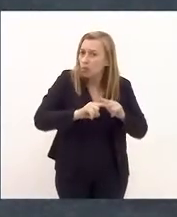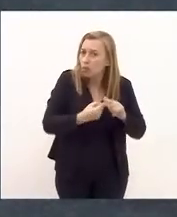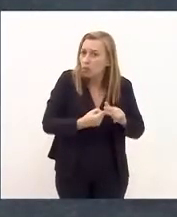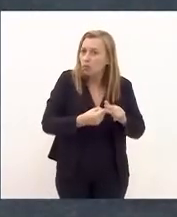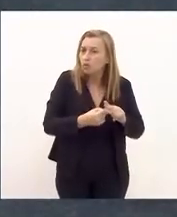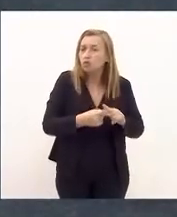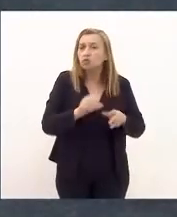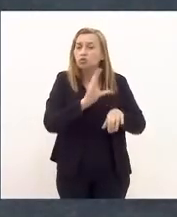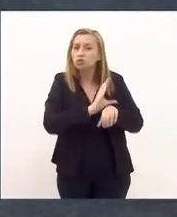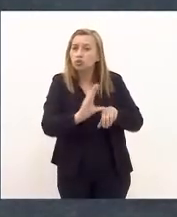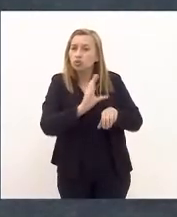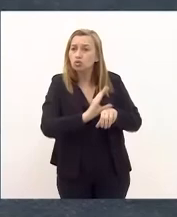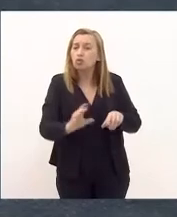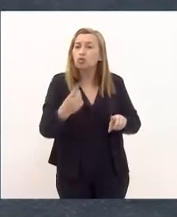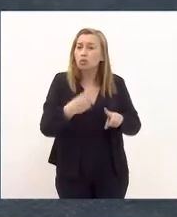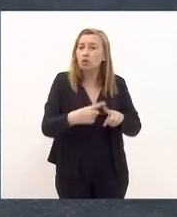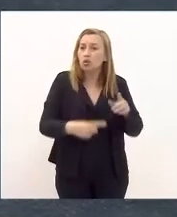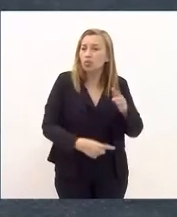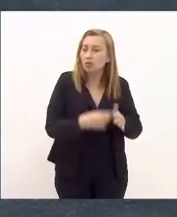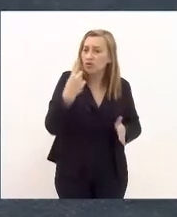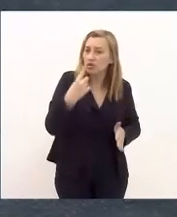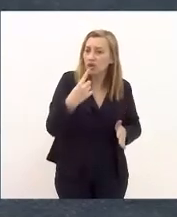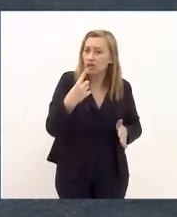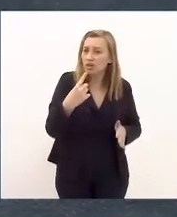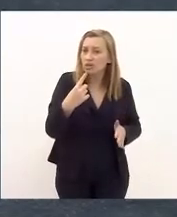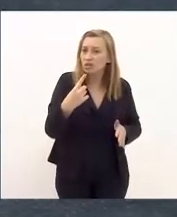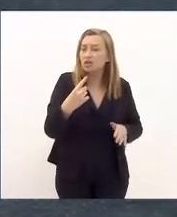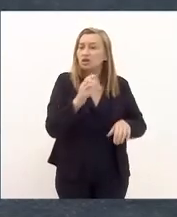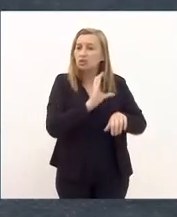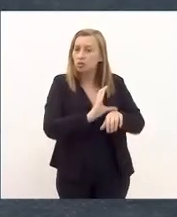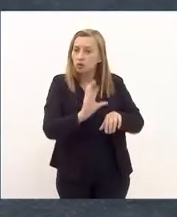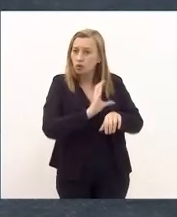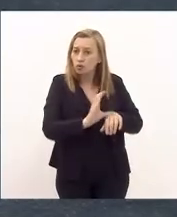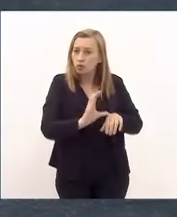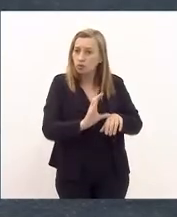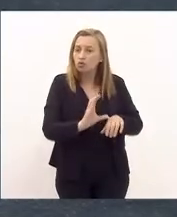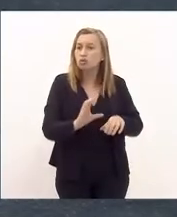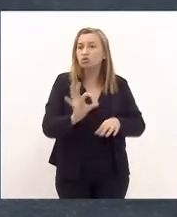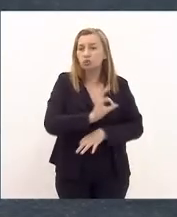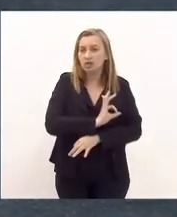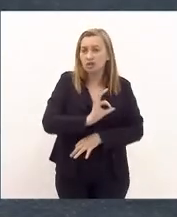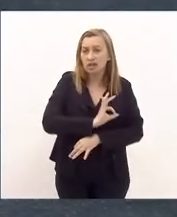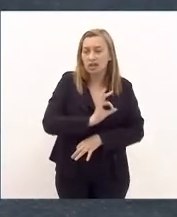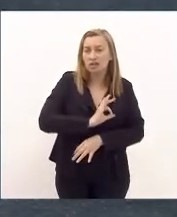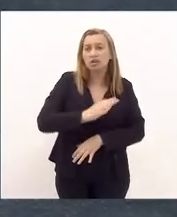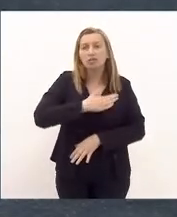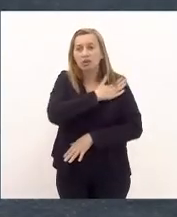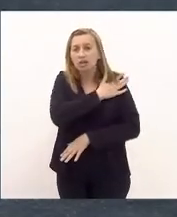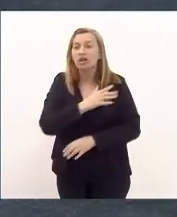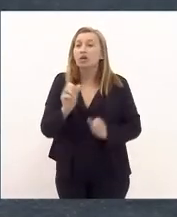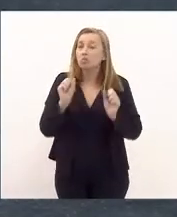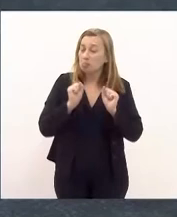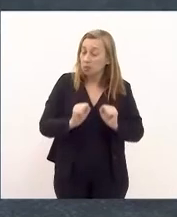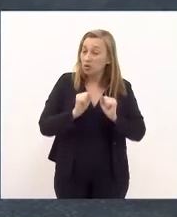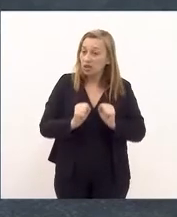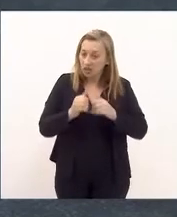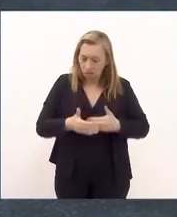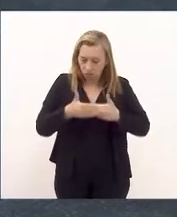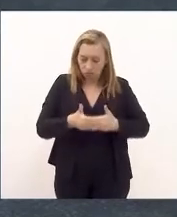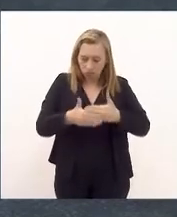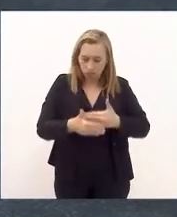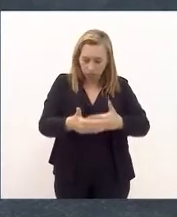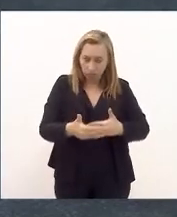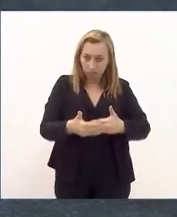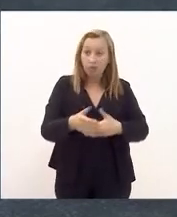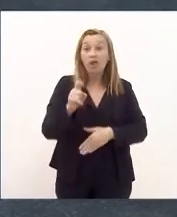dos cursos, porque uma vez feitos os cursos, os policiais militares poderão progredir na carreira. Acho